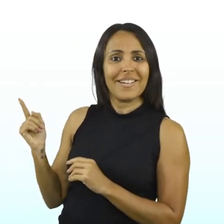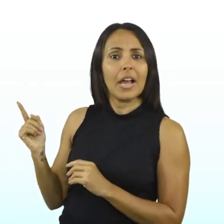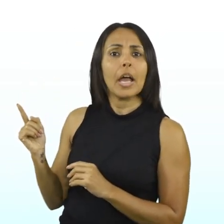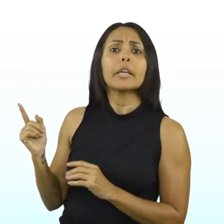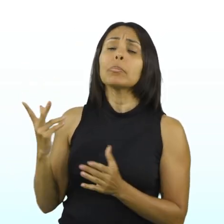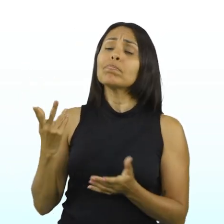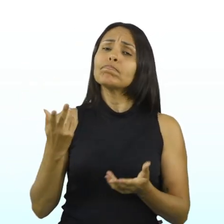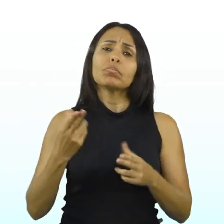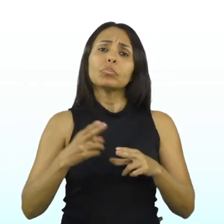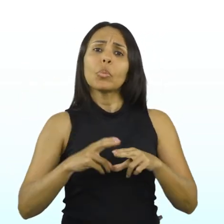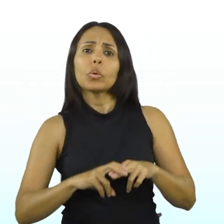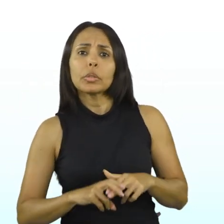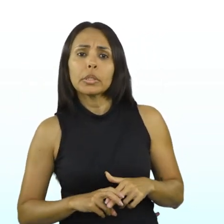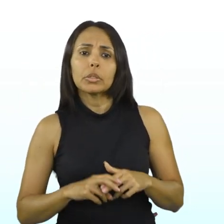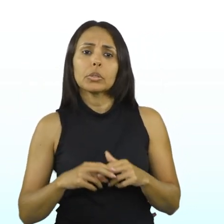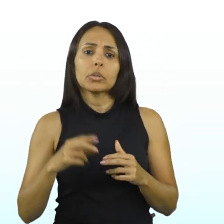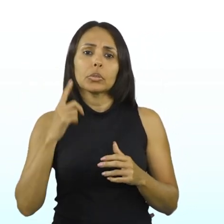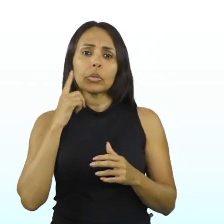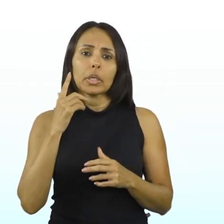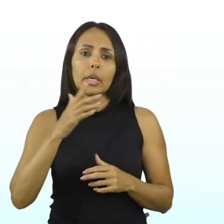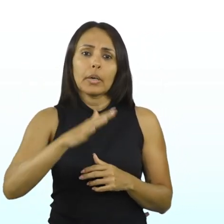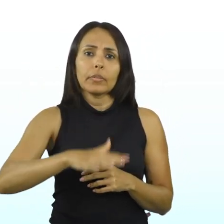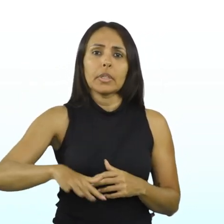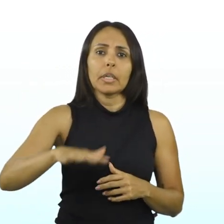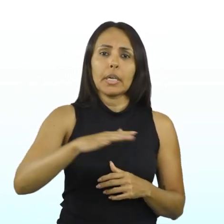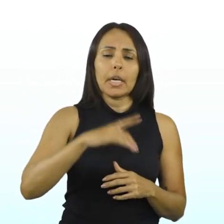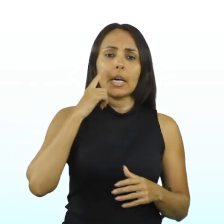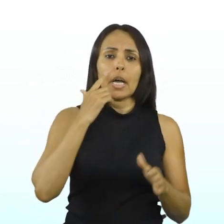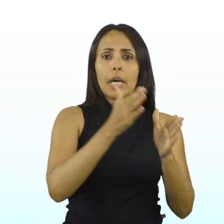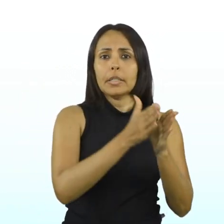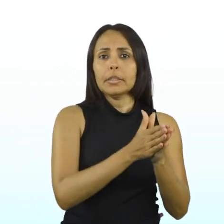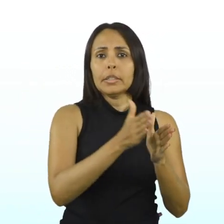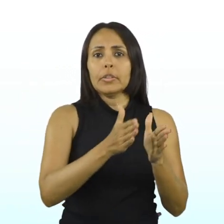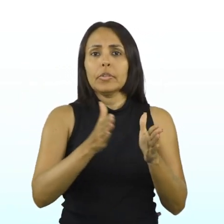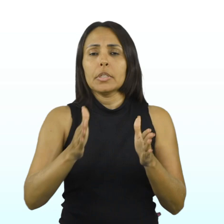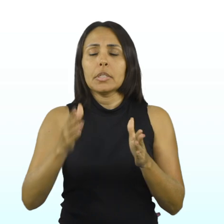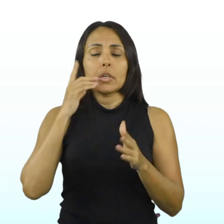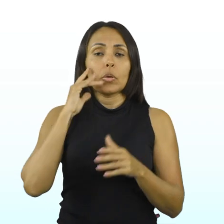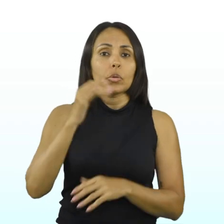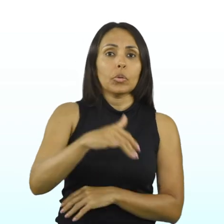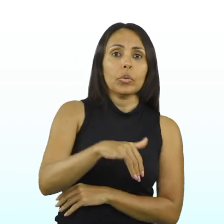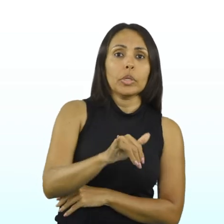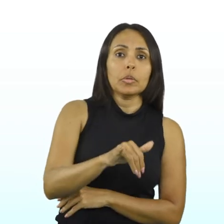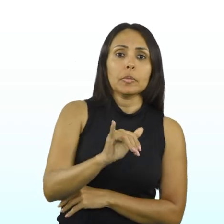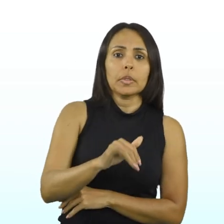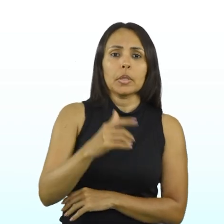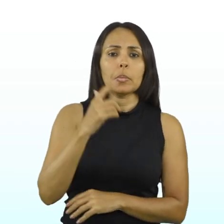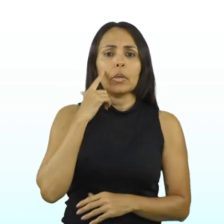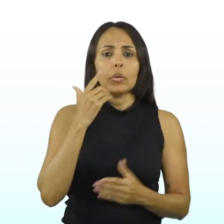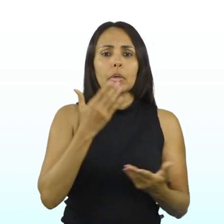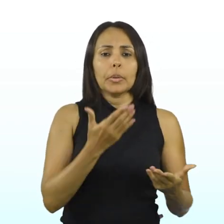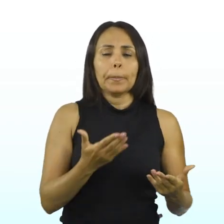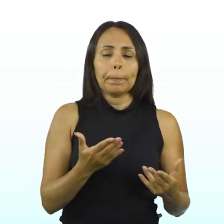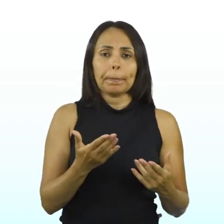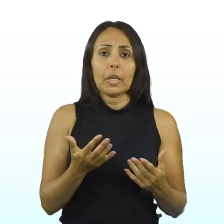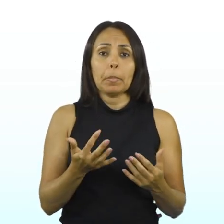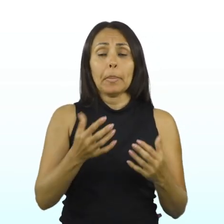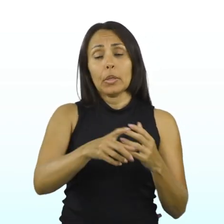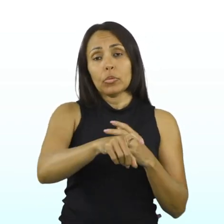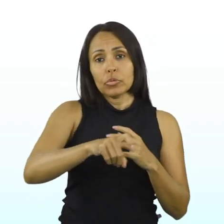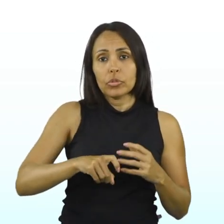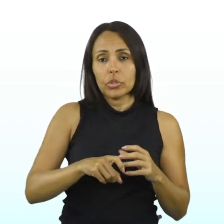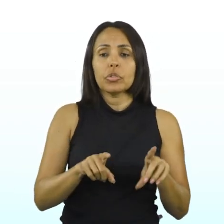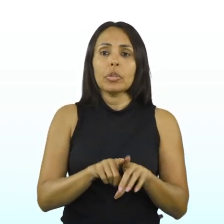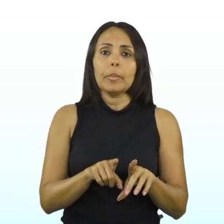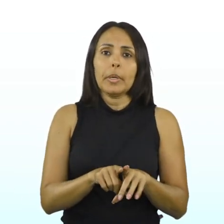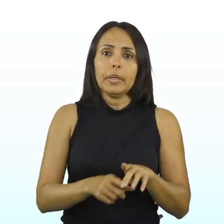inclinada. Então, por isso, o coeficiente angular é a divisão do eixo Y, que é esse valor de 20, pelo eixo